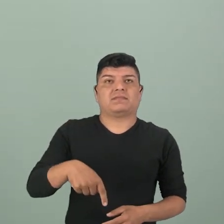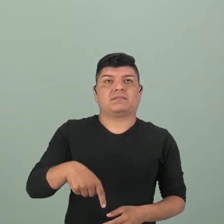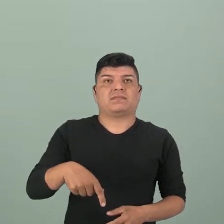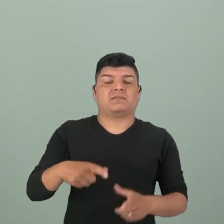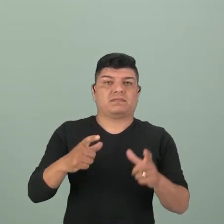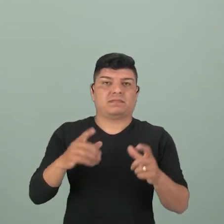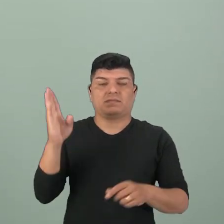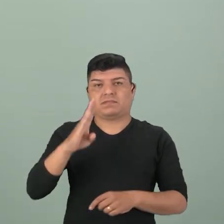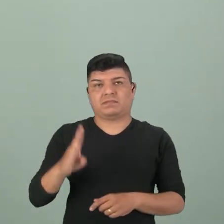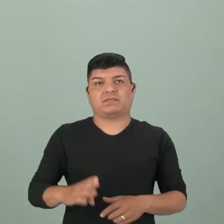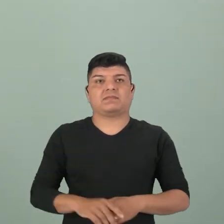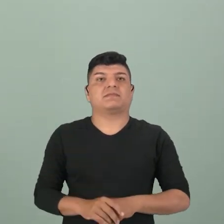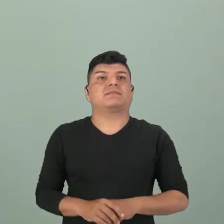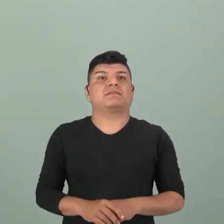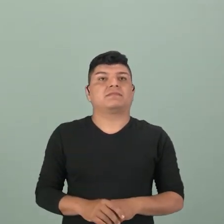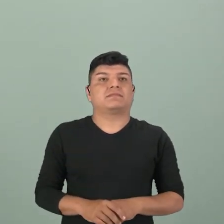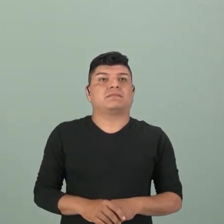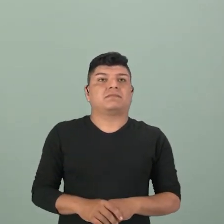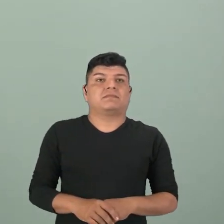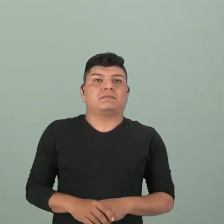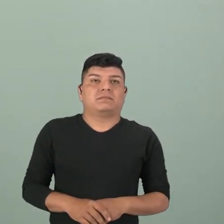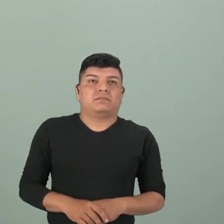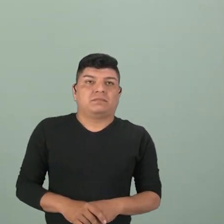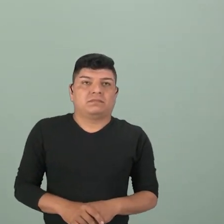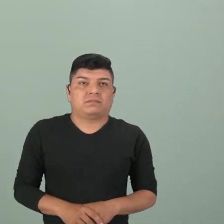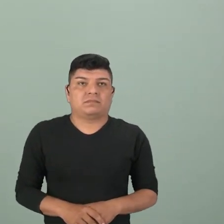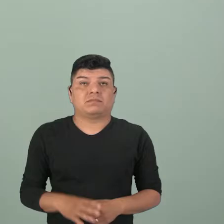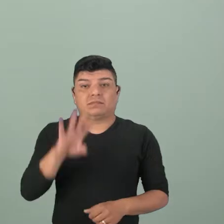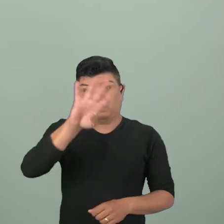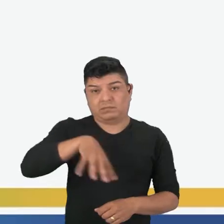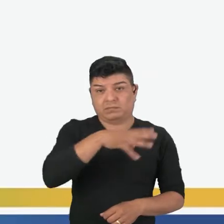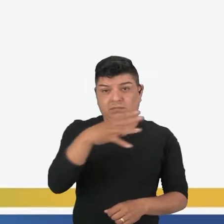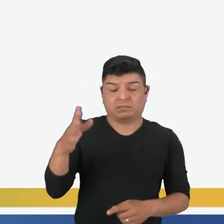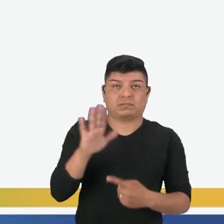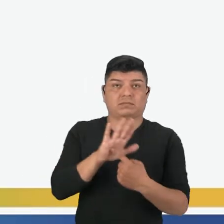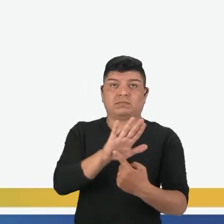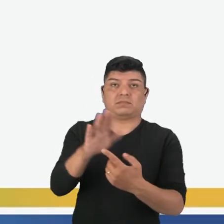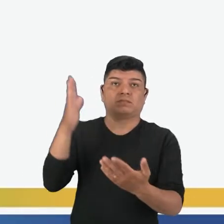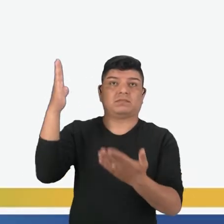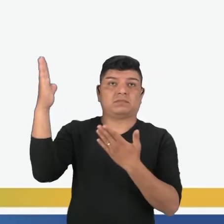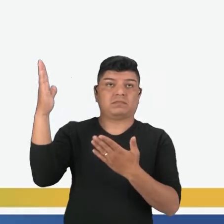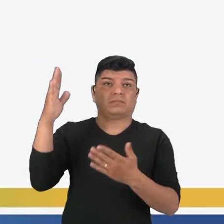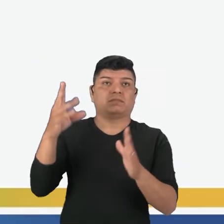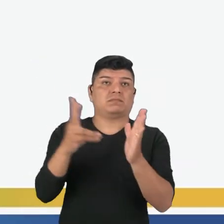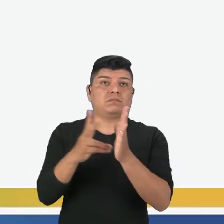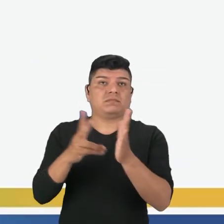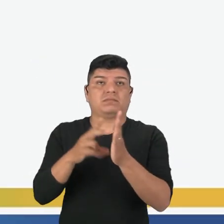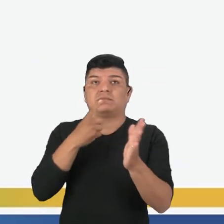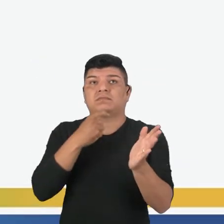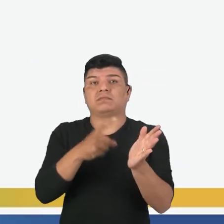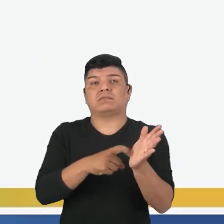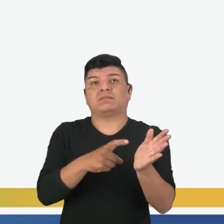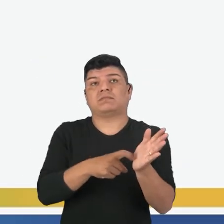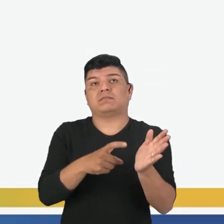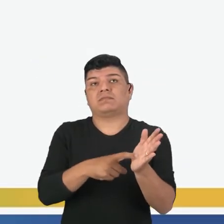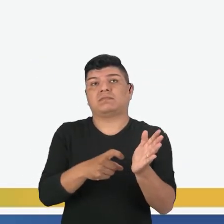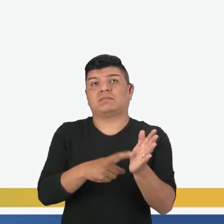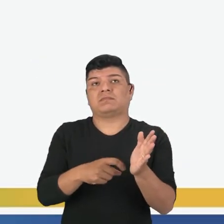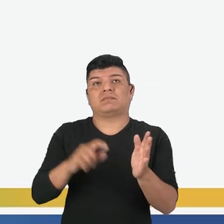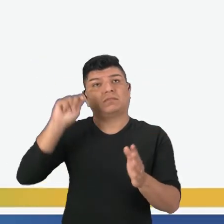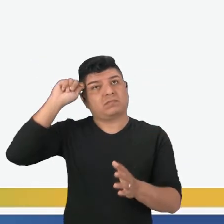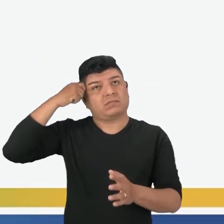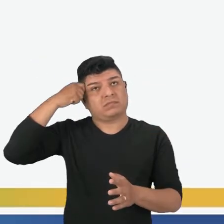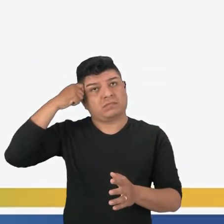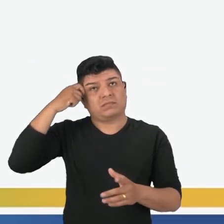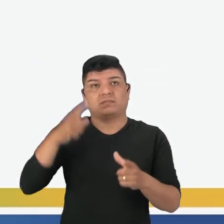nosso território, ok? Esse esquemazinho mostra aí a nossa composição, que é o índio, o branco, o negro e os